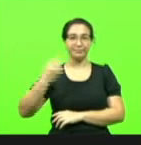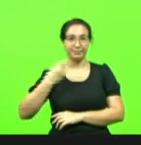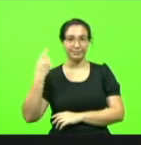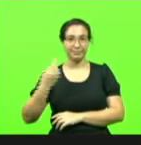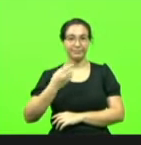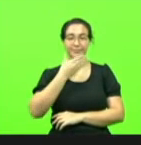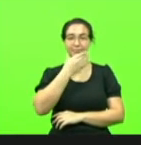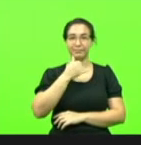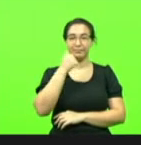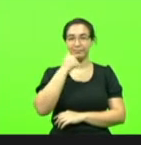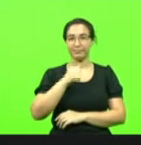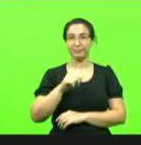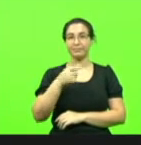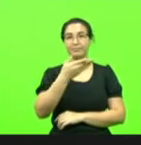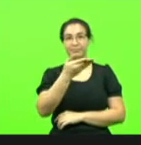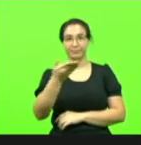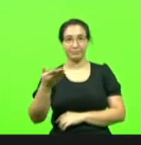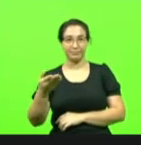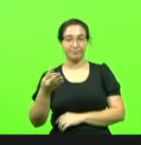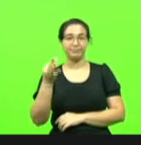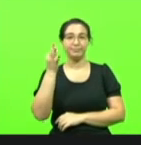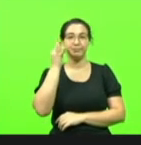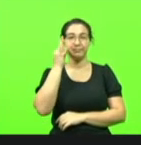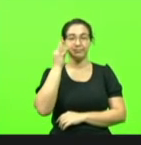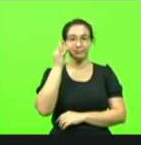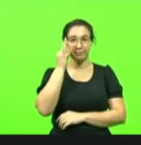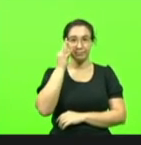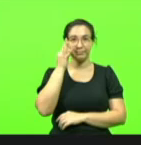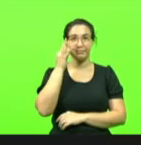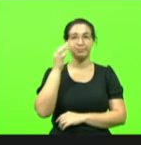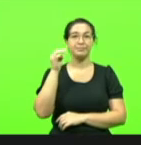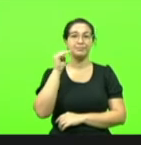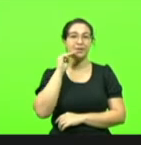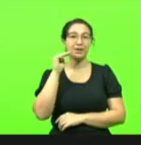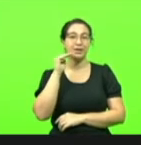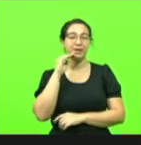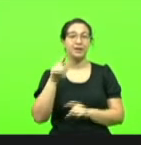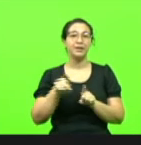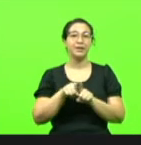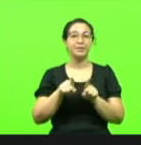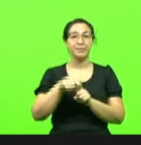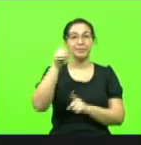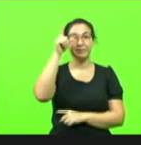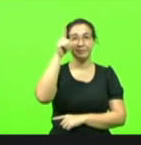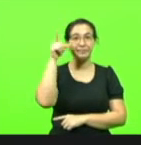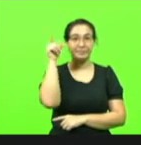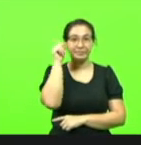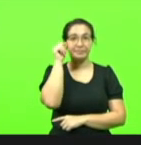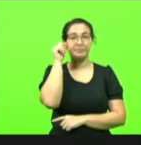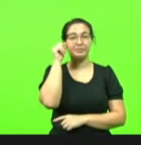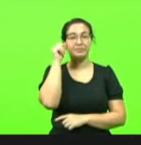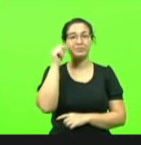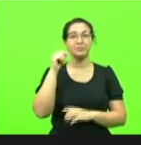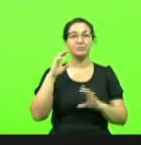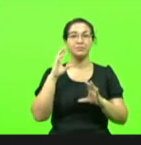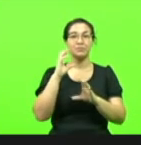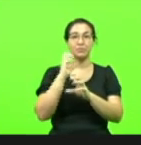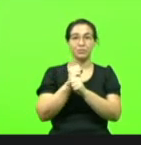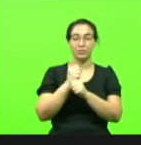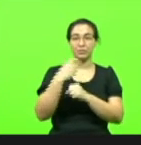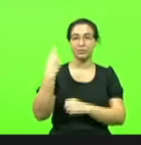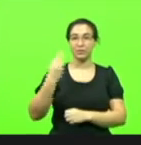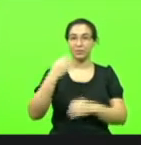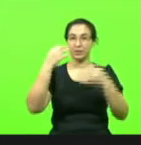deputados Fernando querem Marlene fengler e Dirce Rider site que nos dão ocorre um necessário